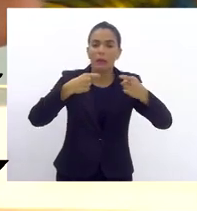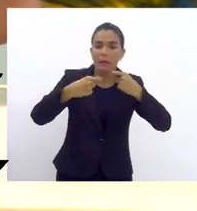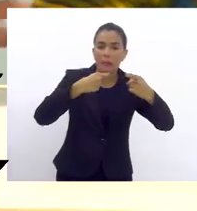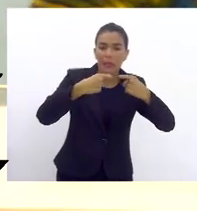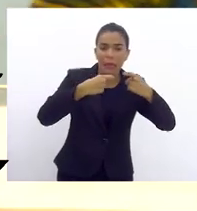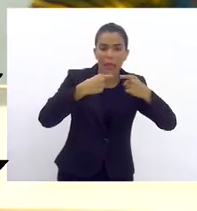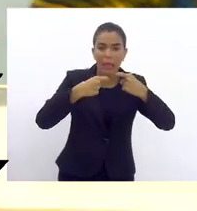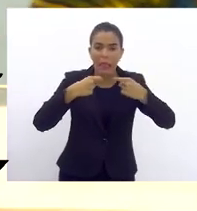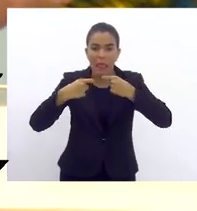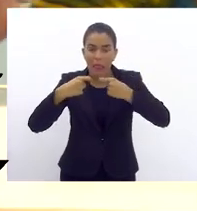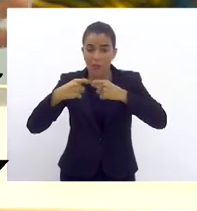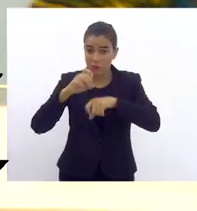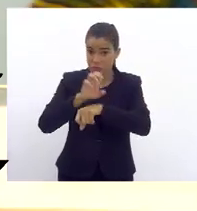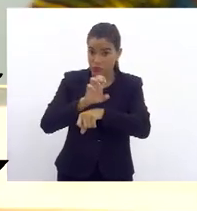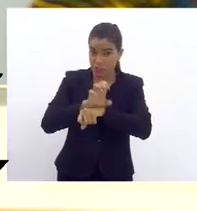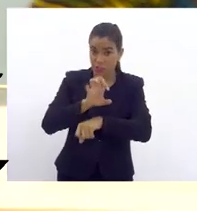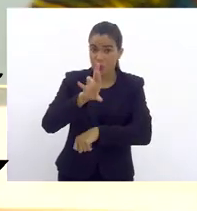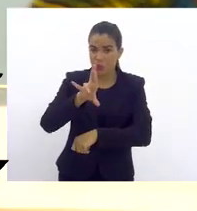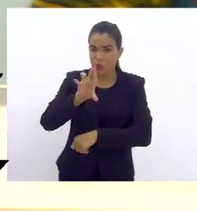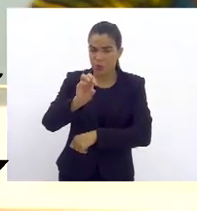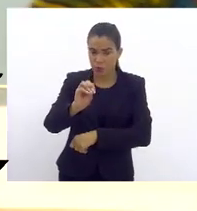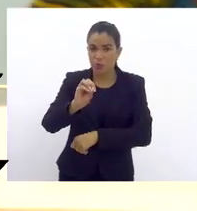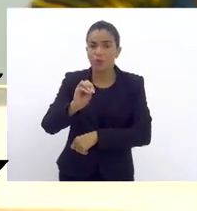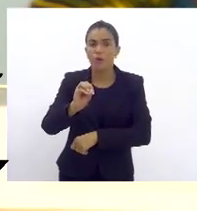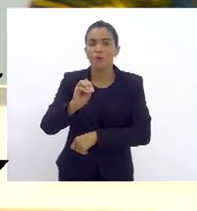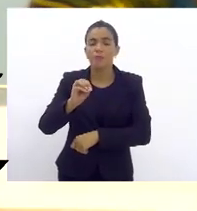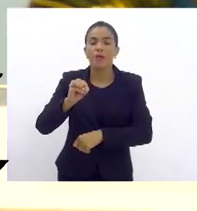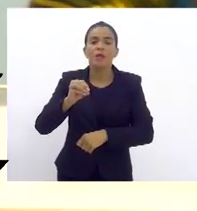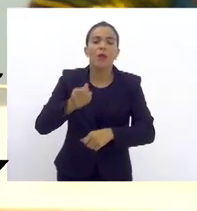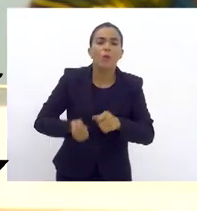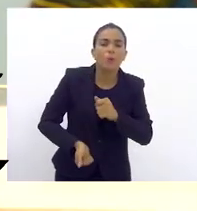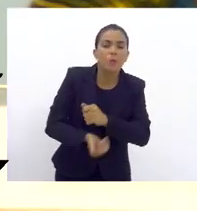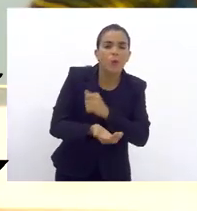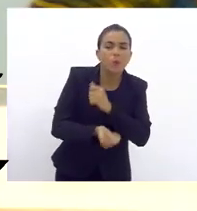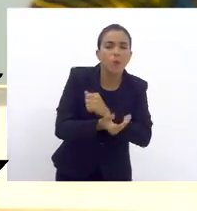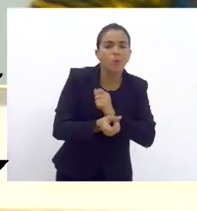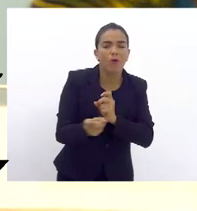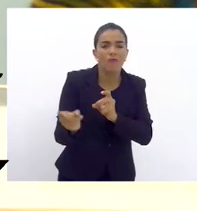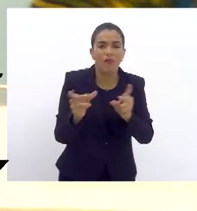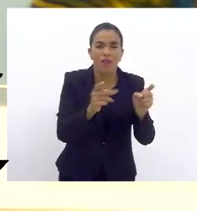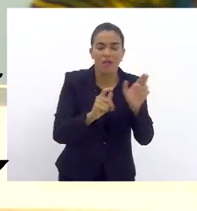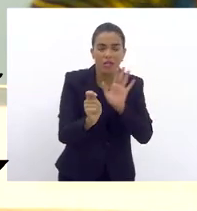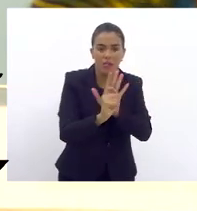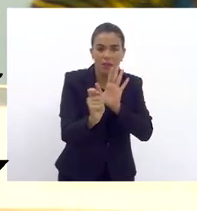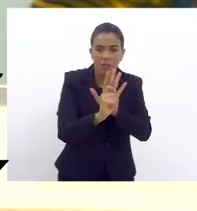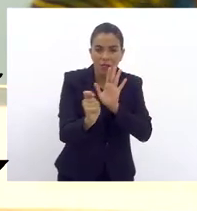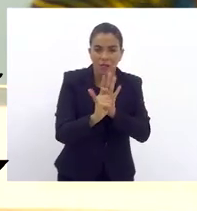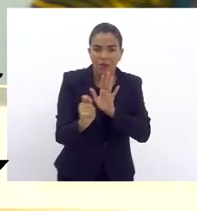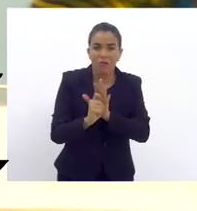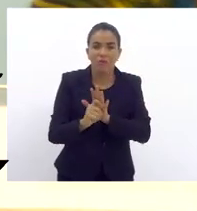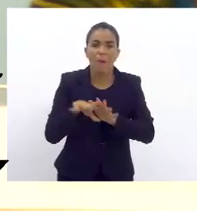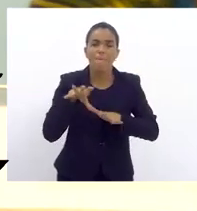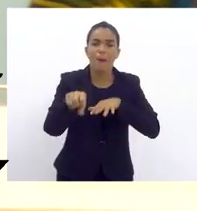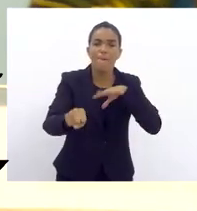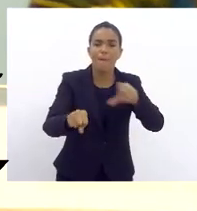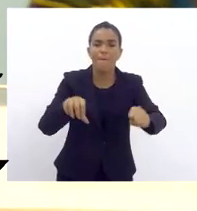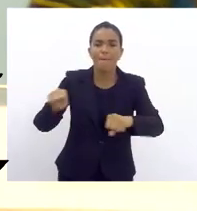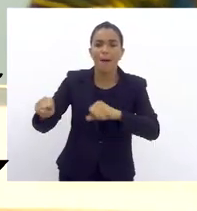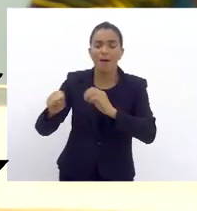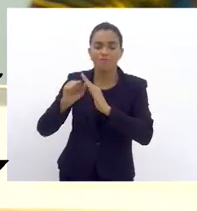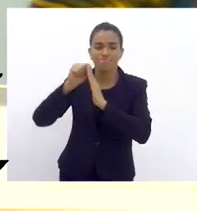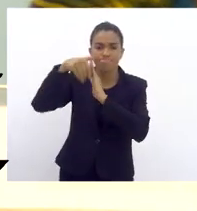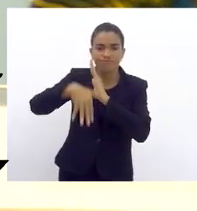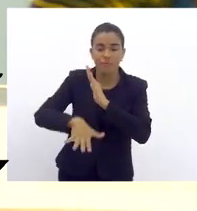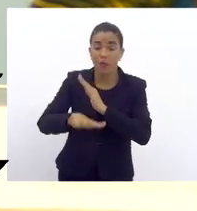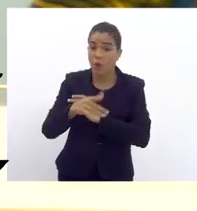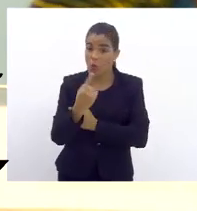cidade do Rio de Janeiro no estado do Rio de Janeiro né que são os traficantes aí expulsando as casas de terreiro é muitos deles